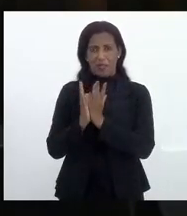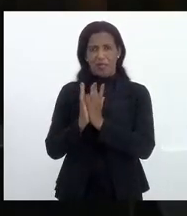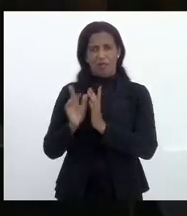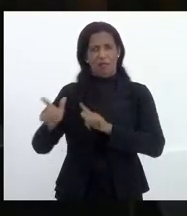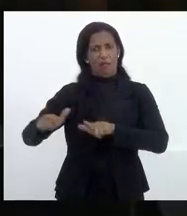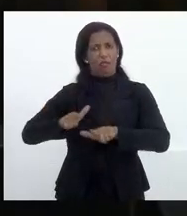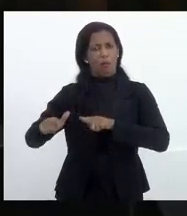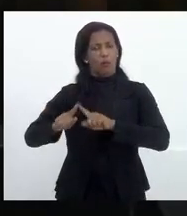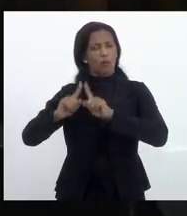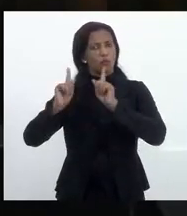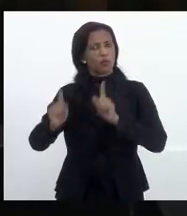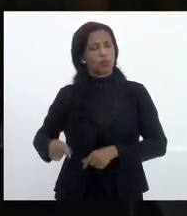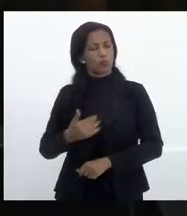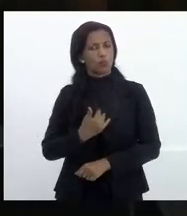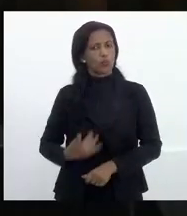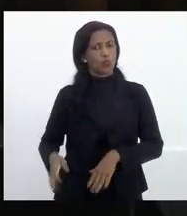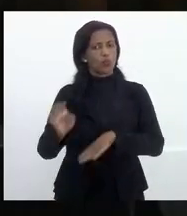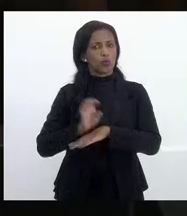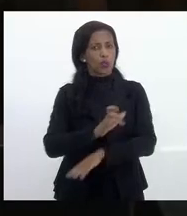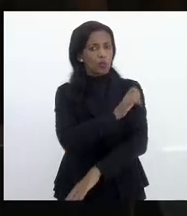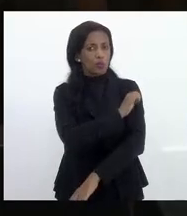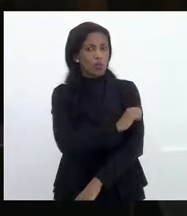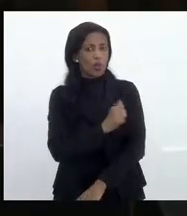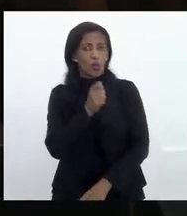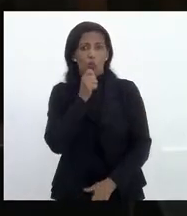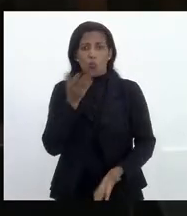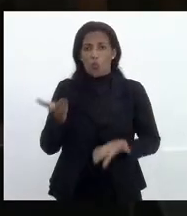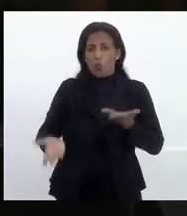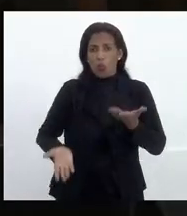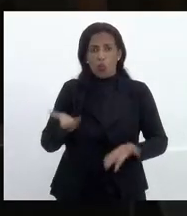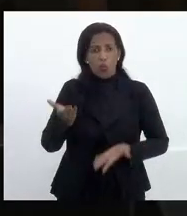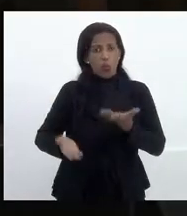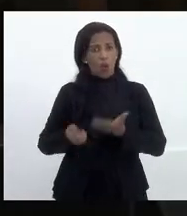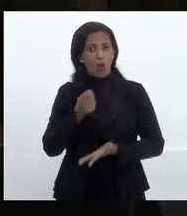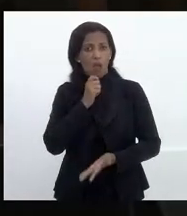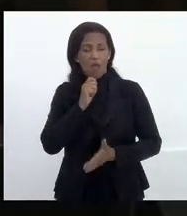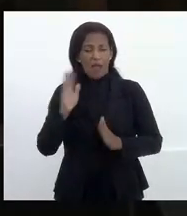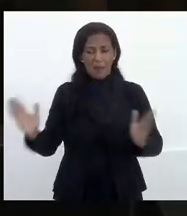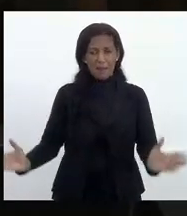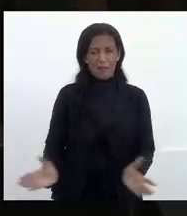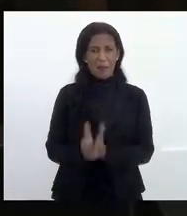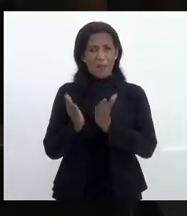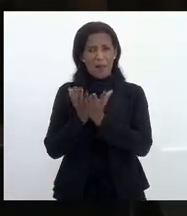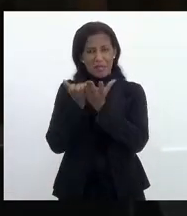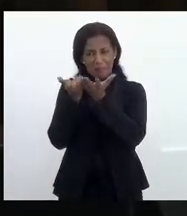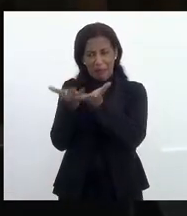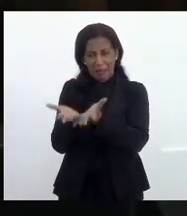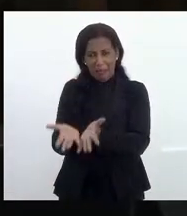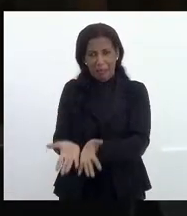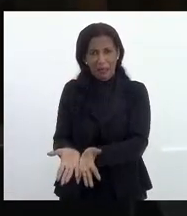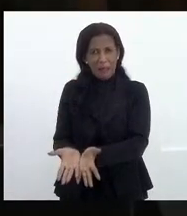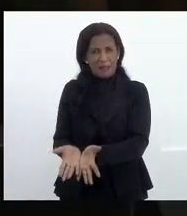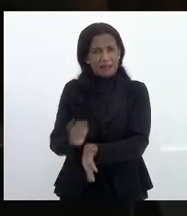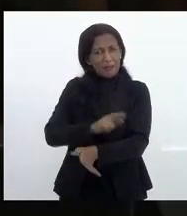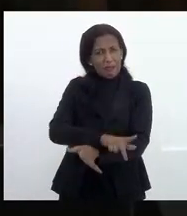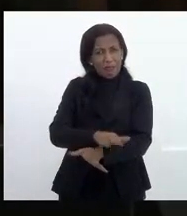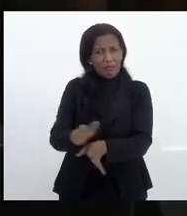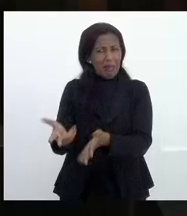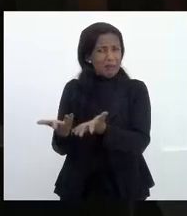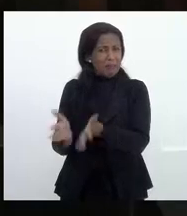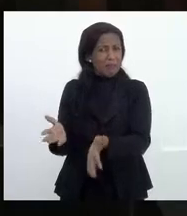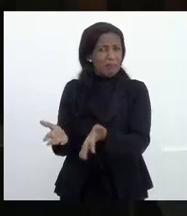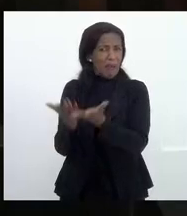de Janeiro elas não criam equilíbrio atuarial elas empobrecem os servidores são várias